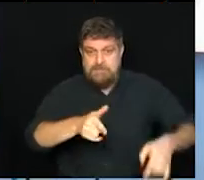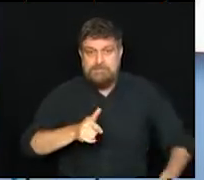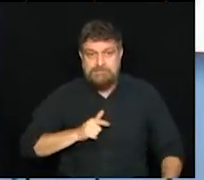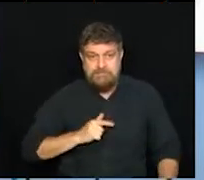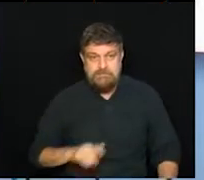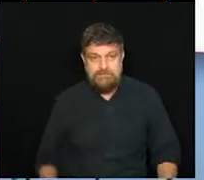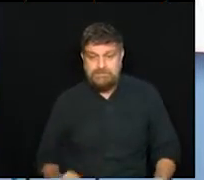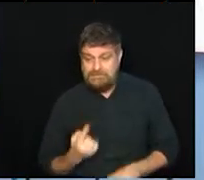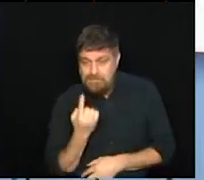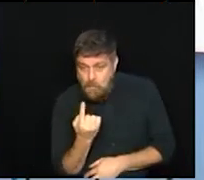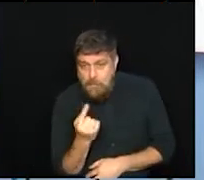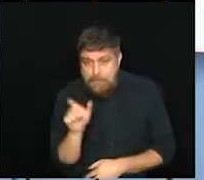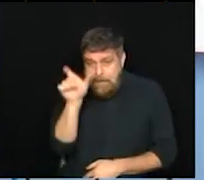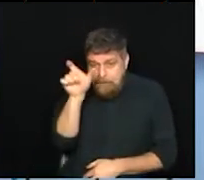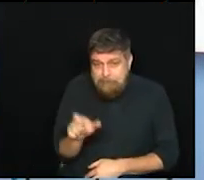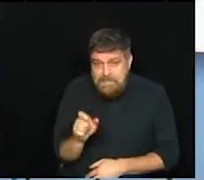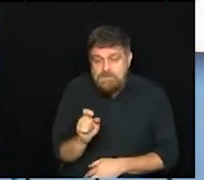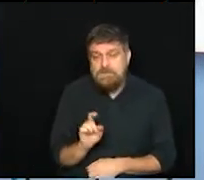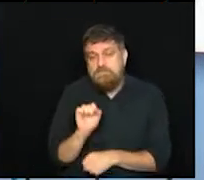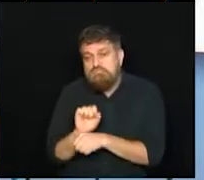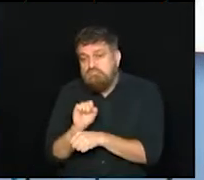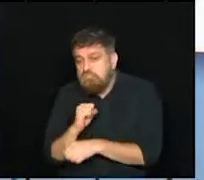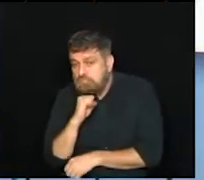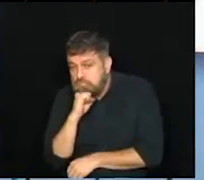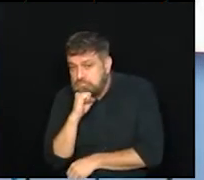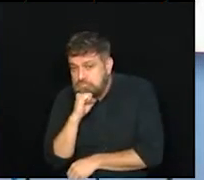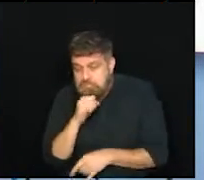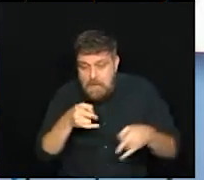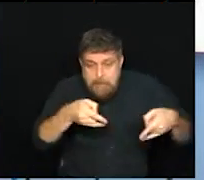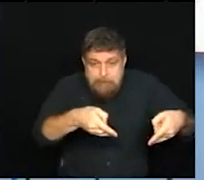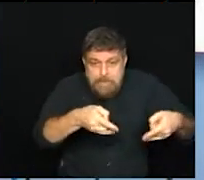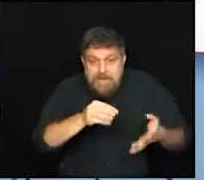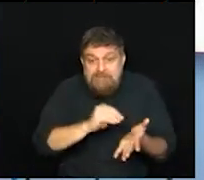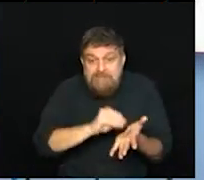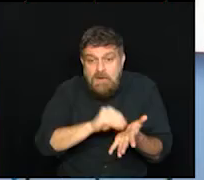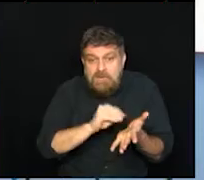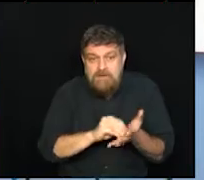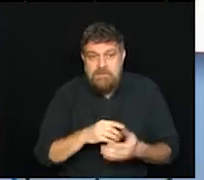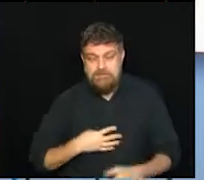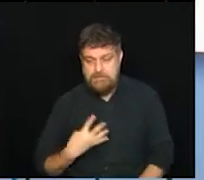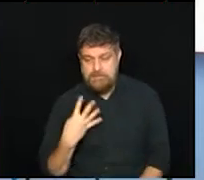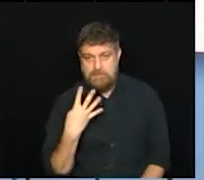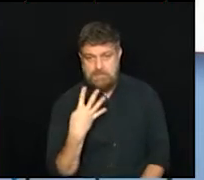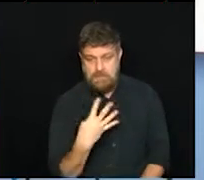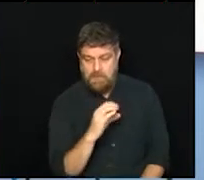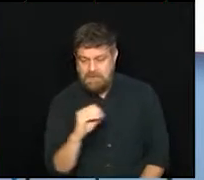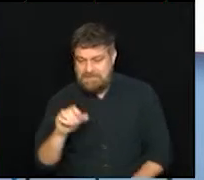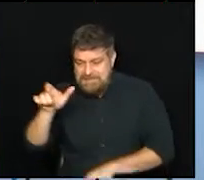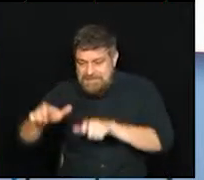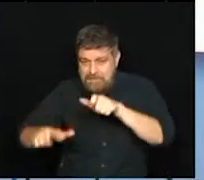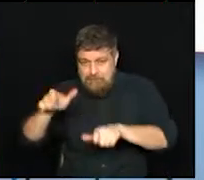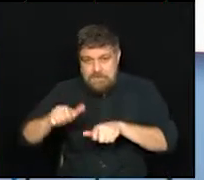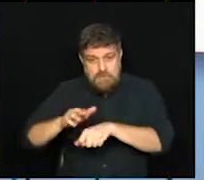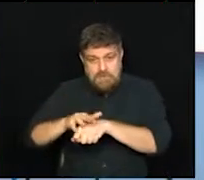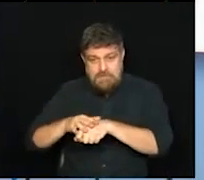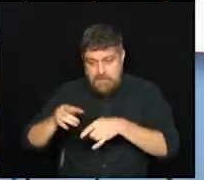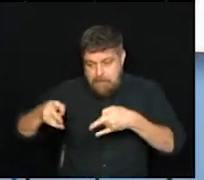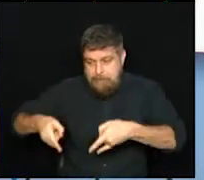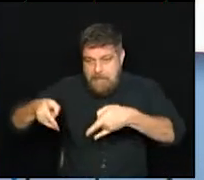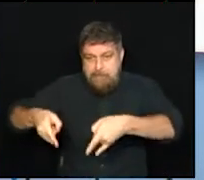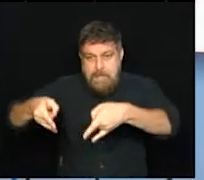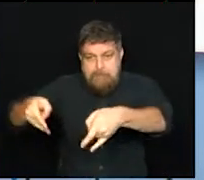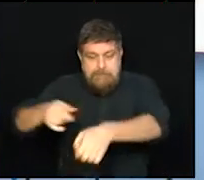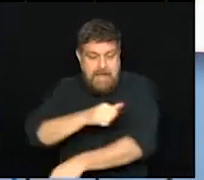tínhamos um paciente à espera de um leito Covid e ainda 400 pacientes internados